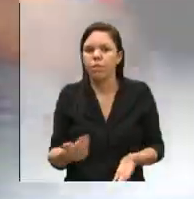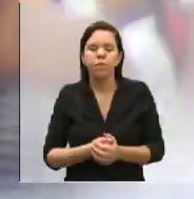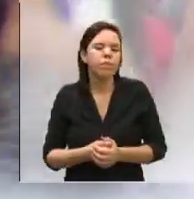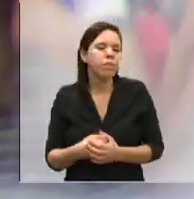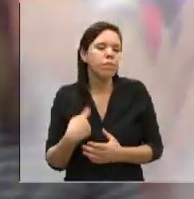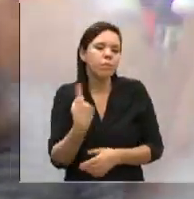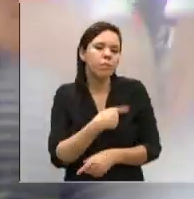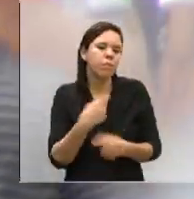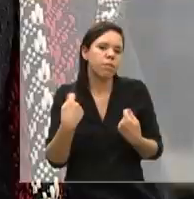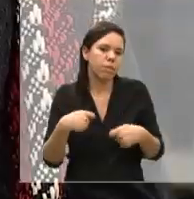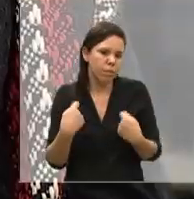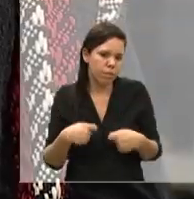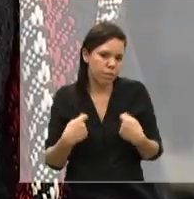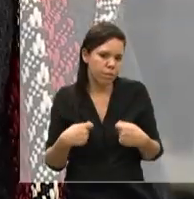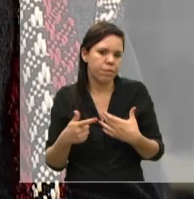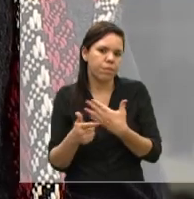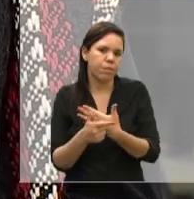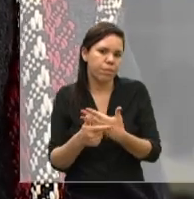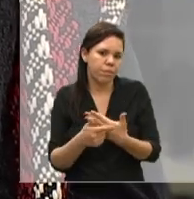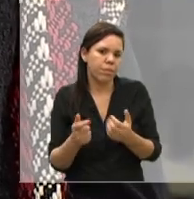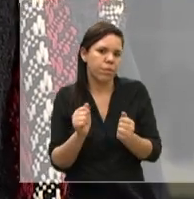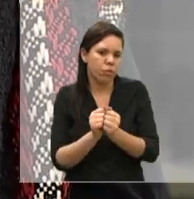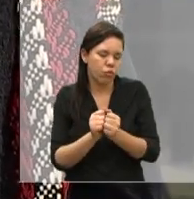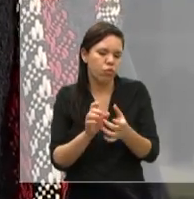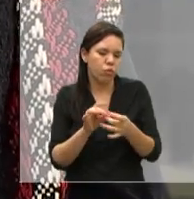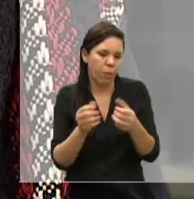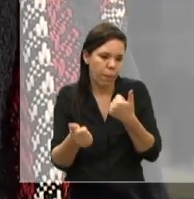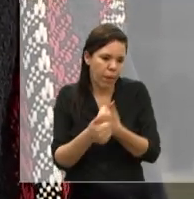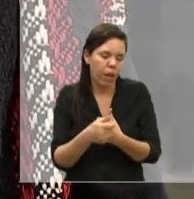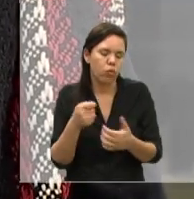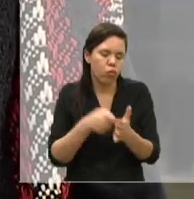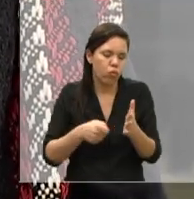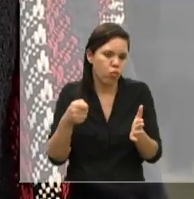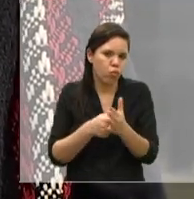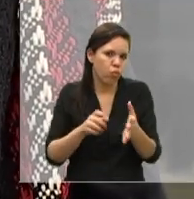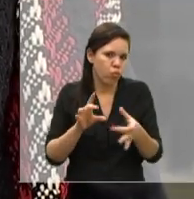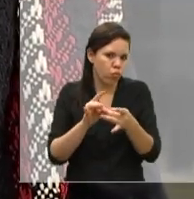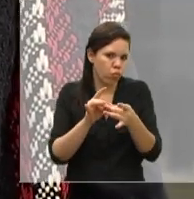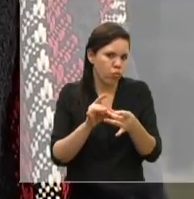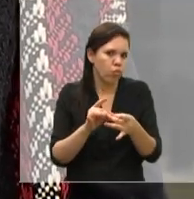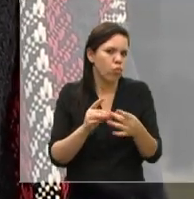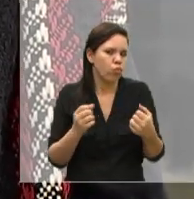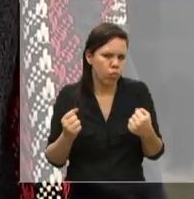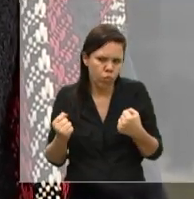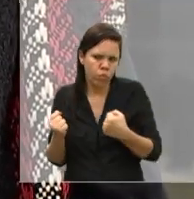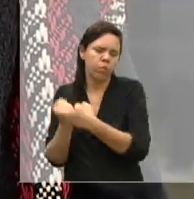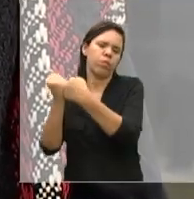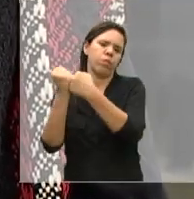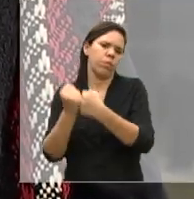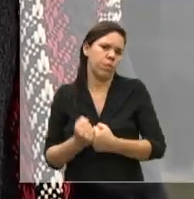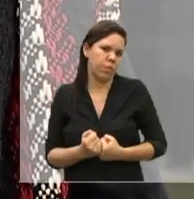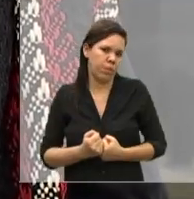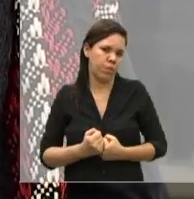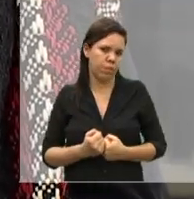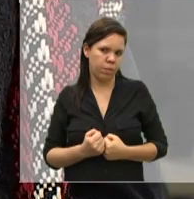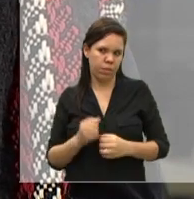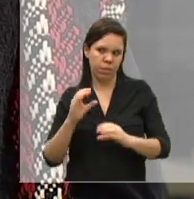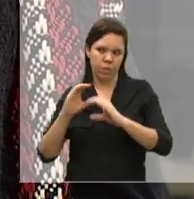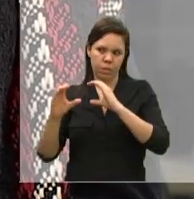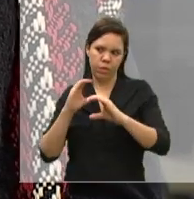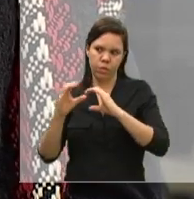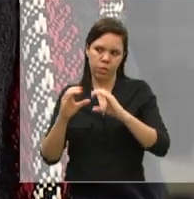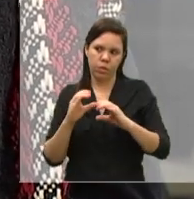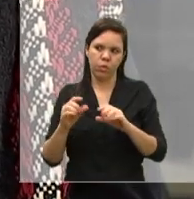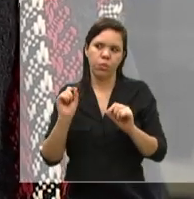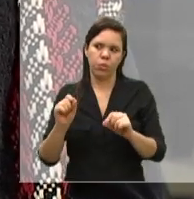gente precisa, eu acredito que o papel é a gente estar junto, lutando e sendo porta-voz, sendo megafone